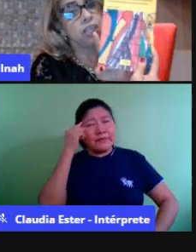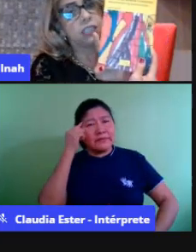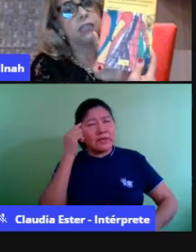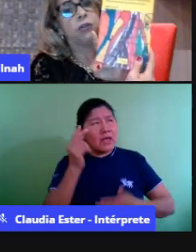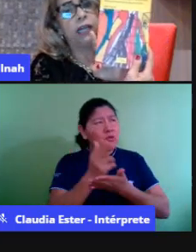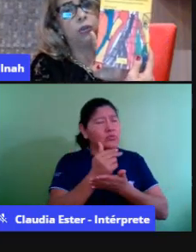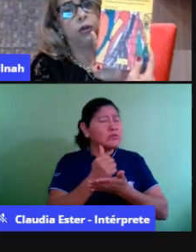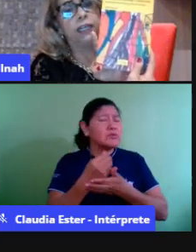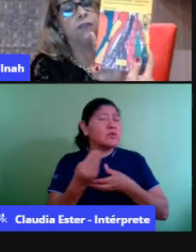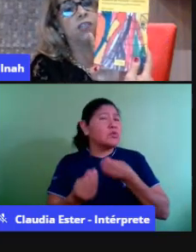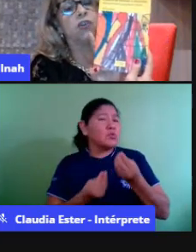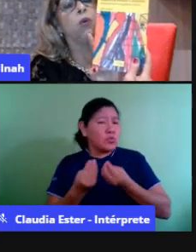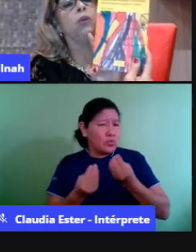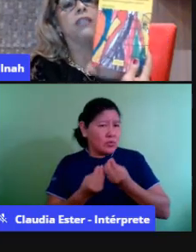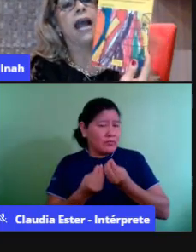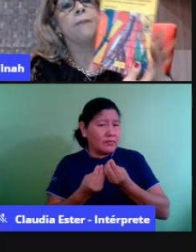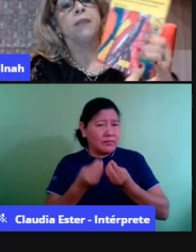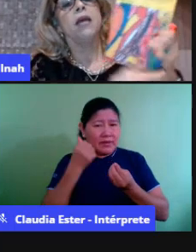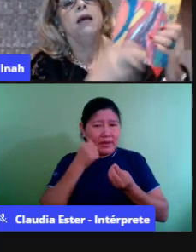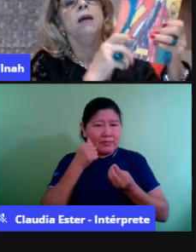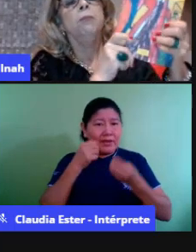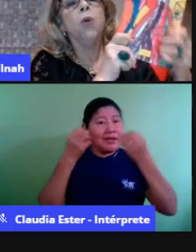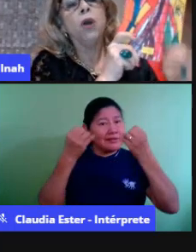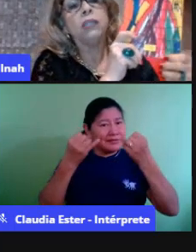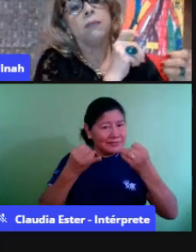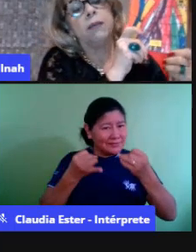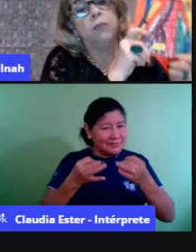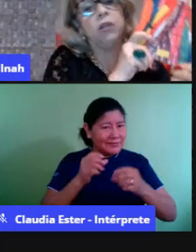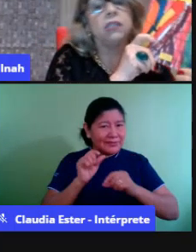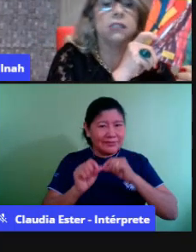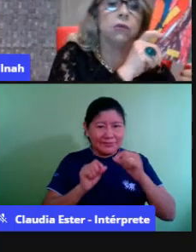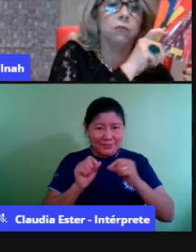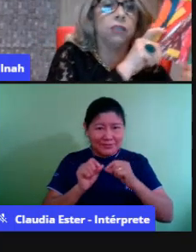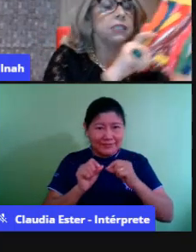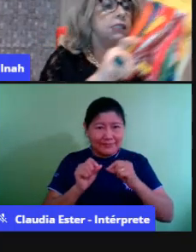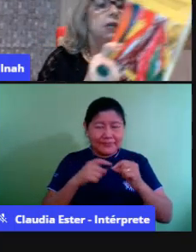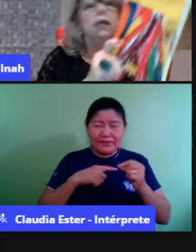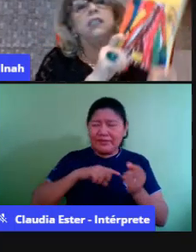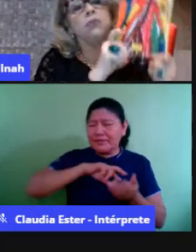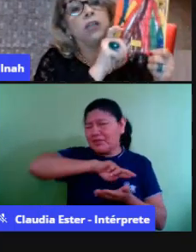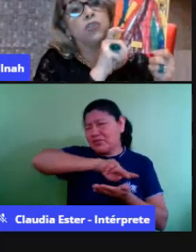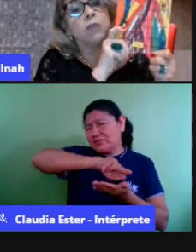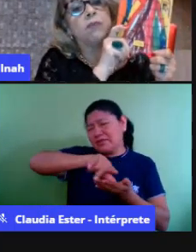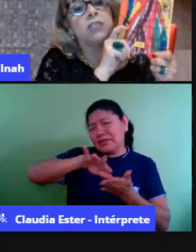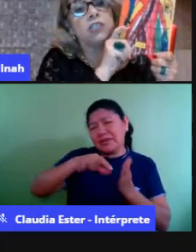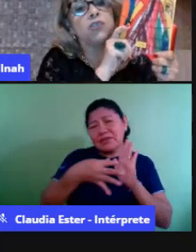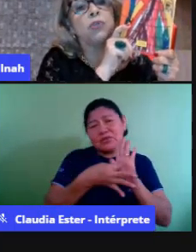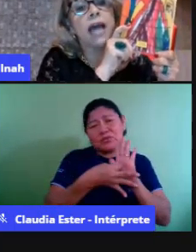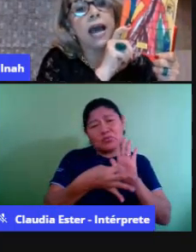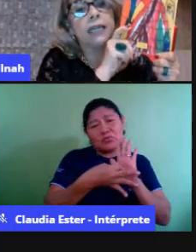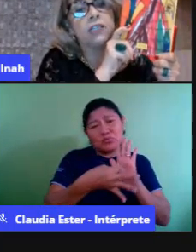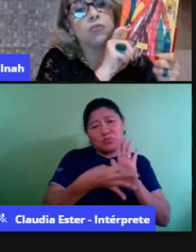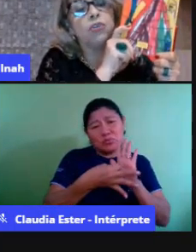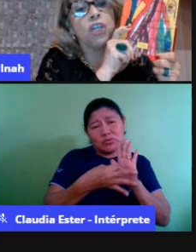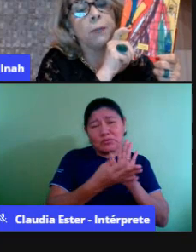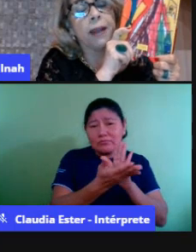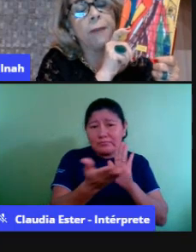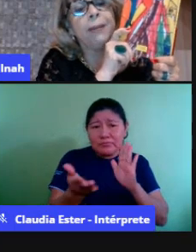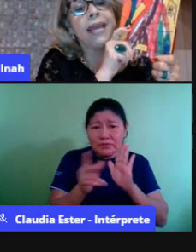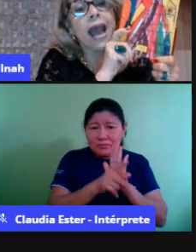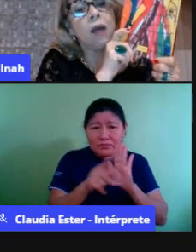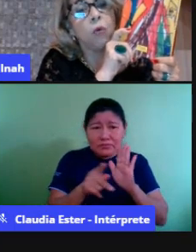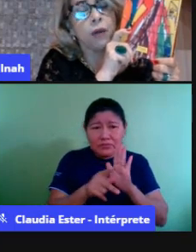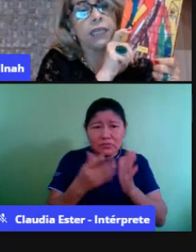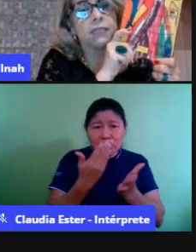uma artista educadora que vocês vão encontrar muitas situações para vocês estudarem, discutirem,